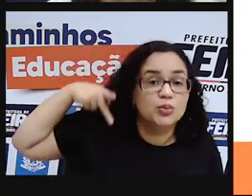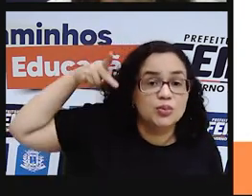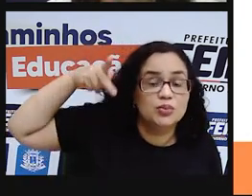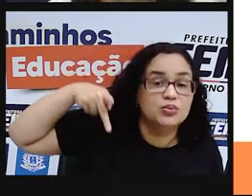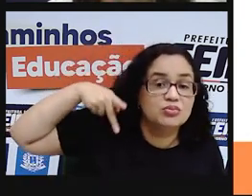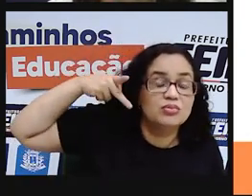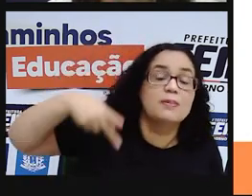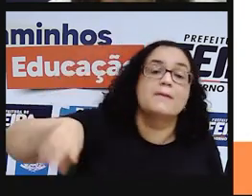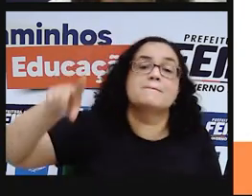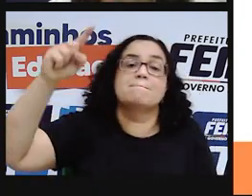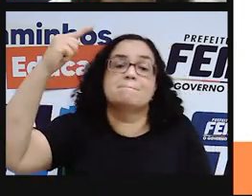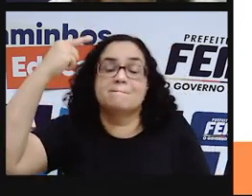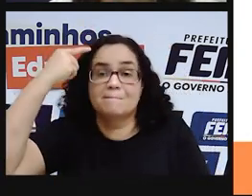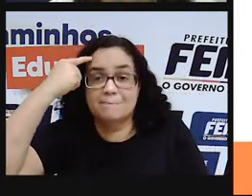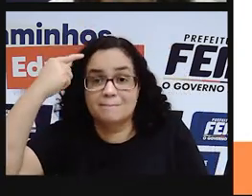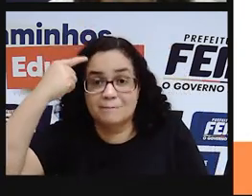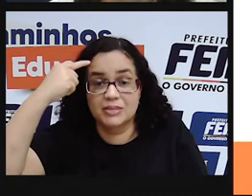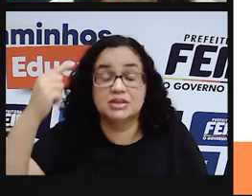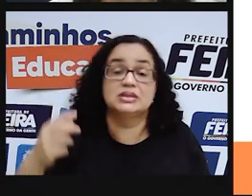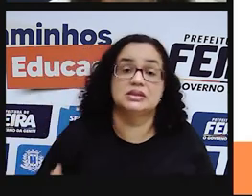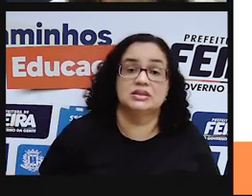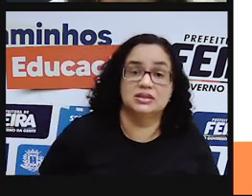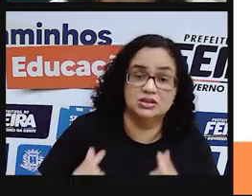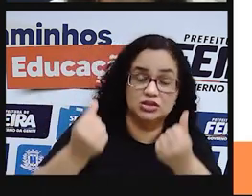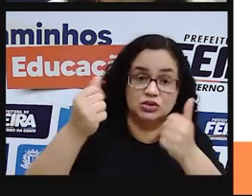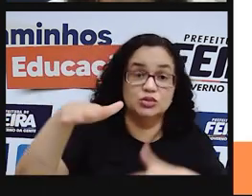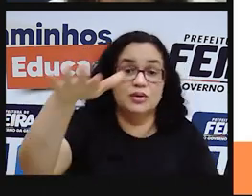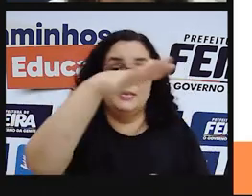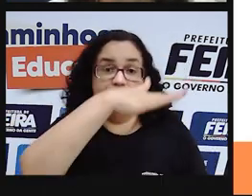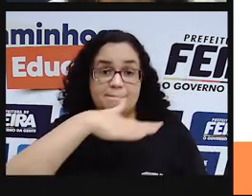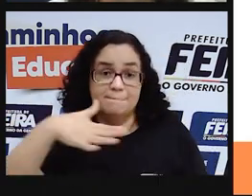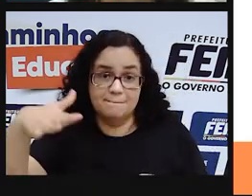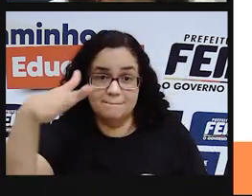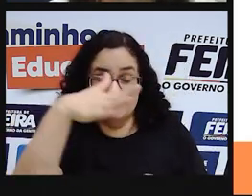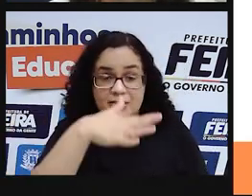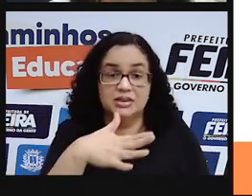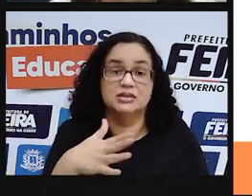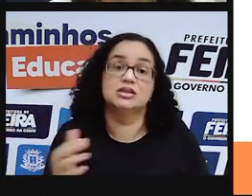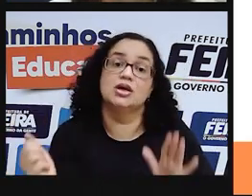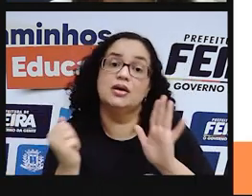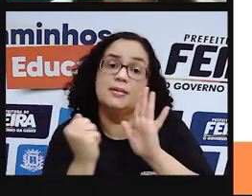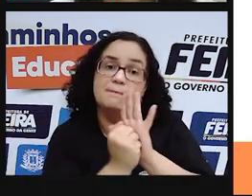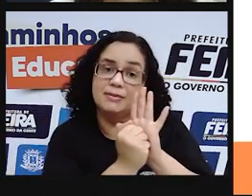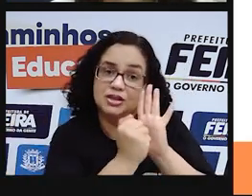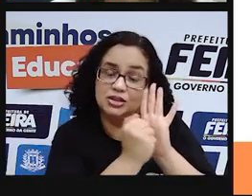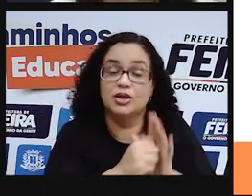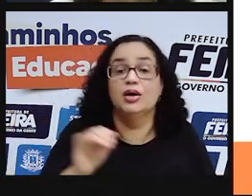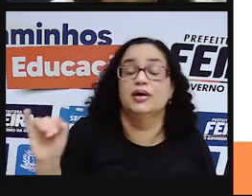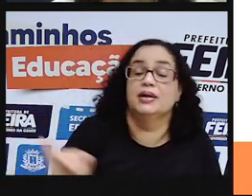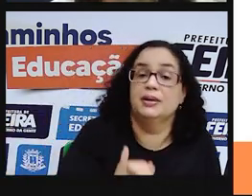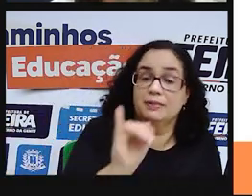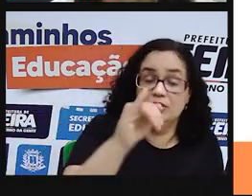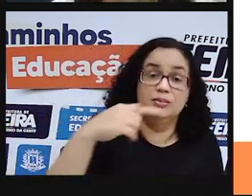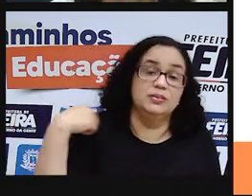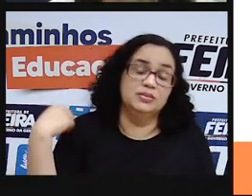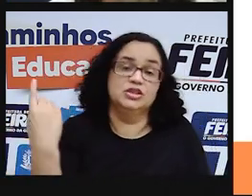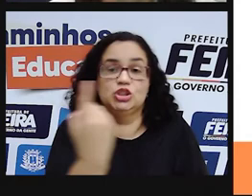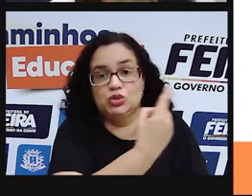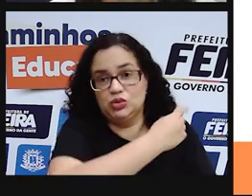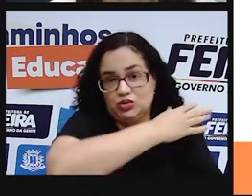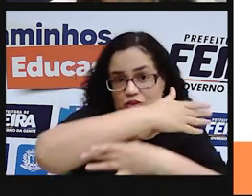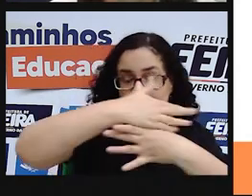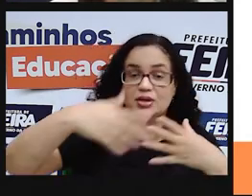para que pense né nesses riquezas nesses patrimônios ambientais como algo muito importante para nossa cidade